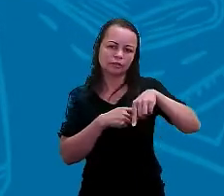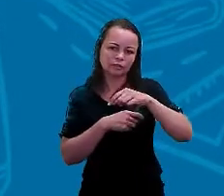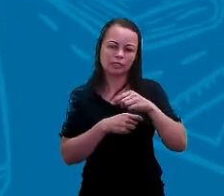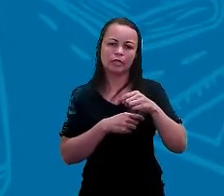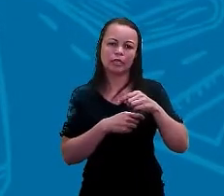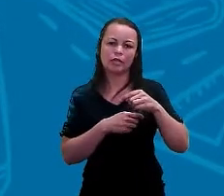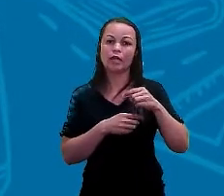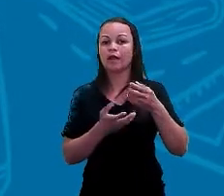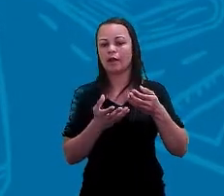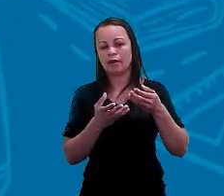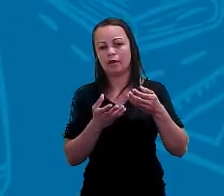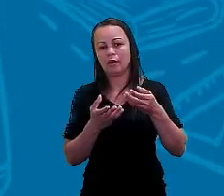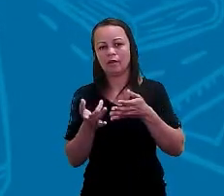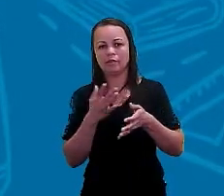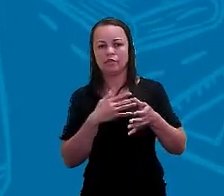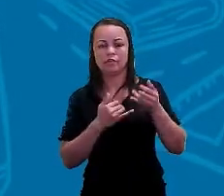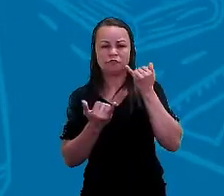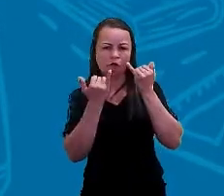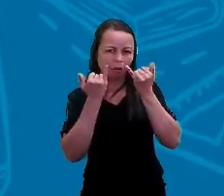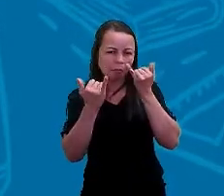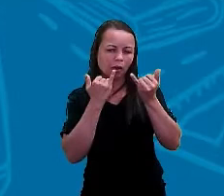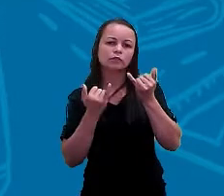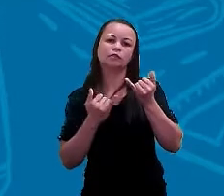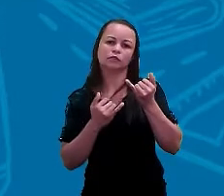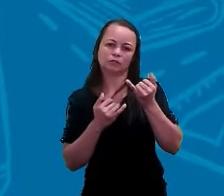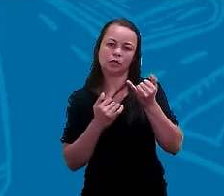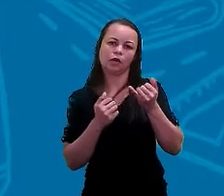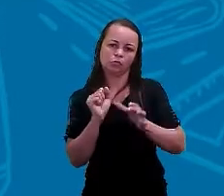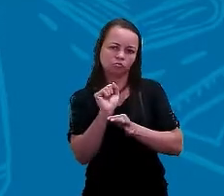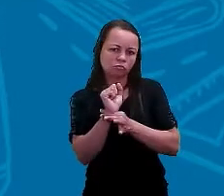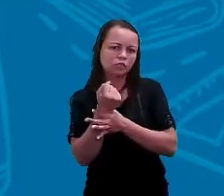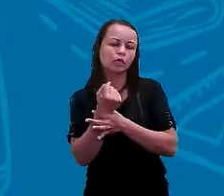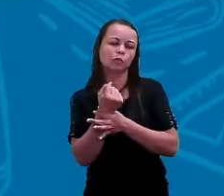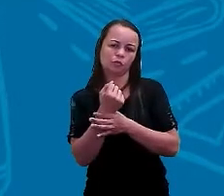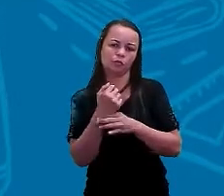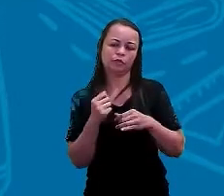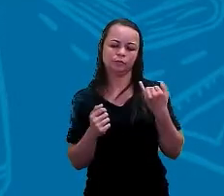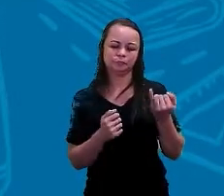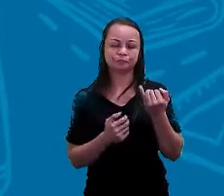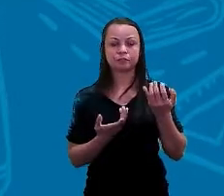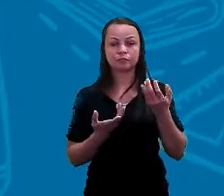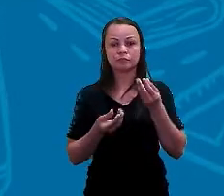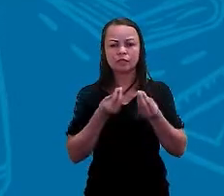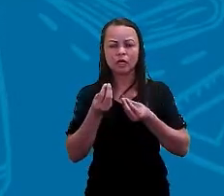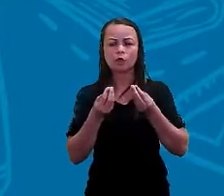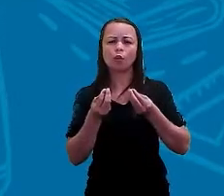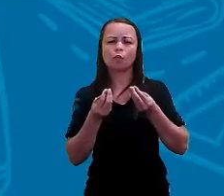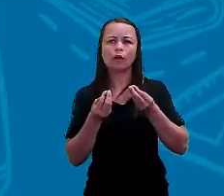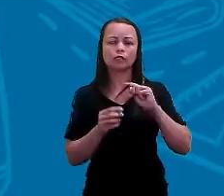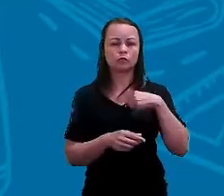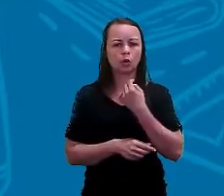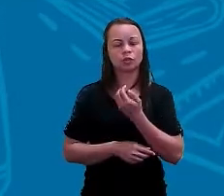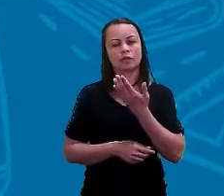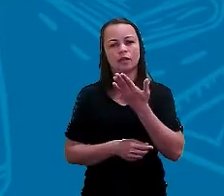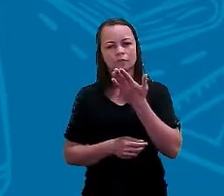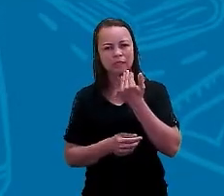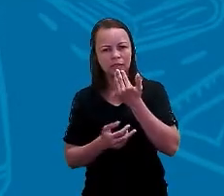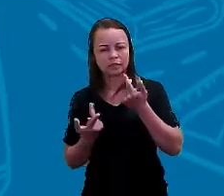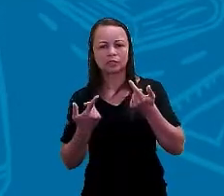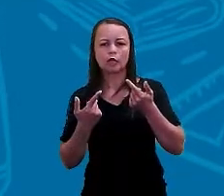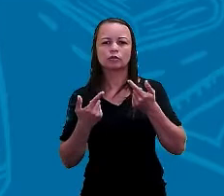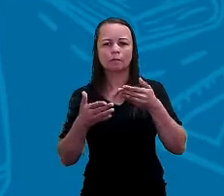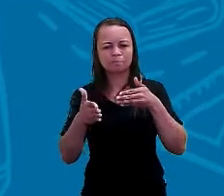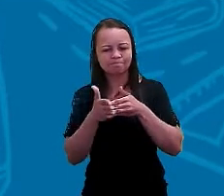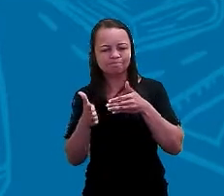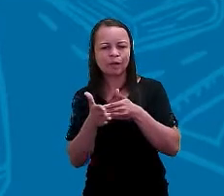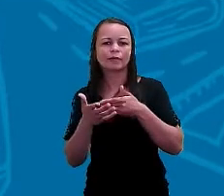robustas, seguras, que mostrem para a gente a importância de entender como a nossa alimentação impacta em muito a nossa qualidade de vida.